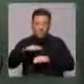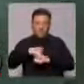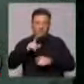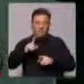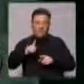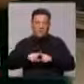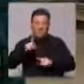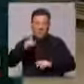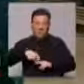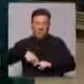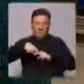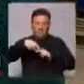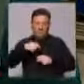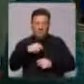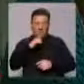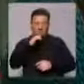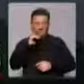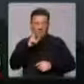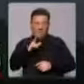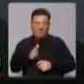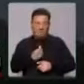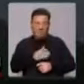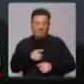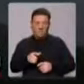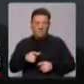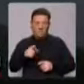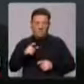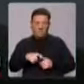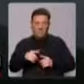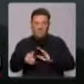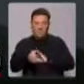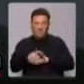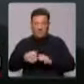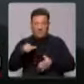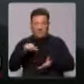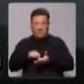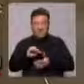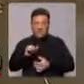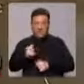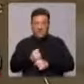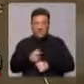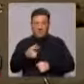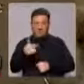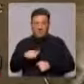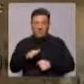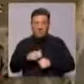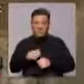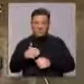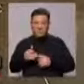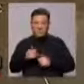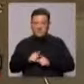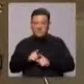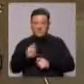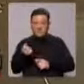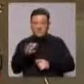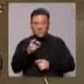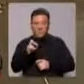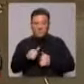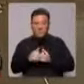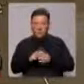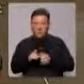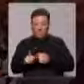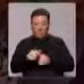cima deste braço central que podemos ver aqui deste lado. O braço ou corpo central da obra, de onde sairão os 8 tentáculos. Todas as